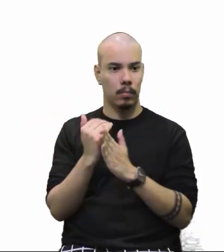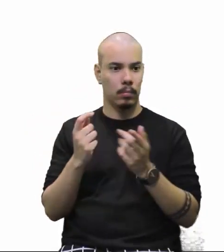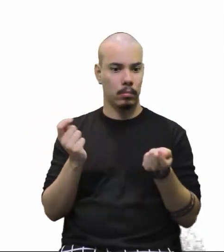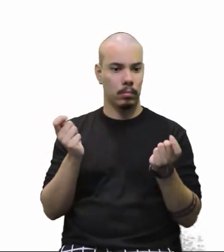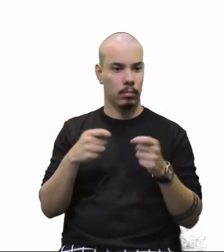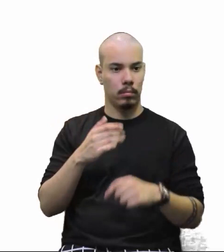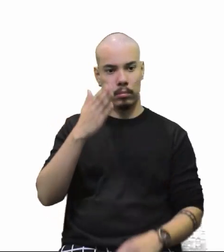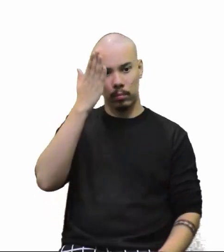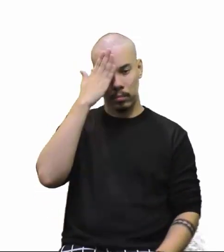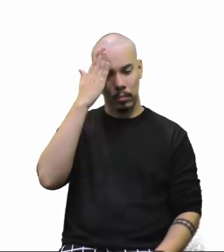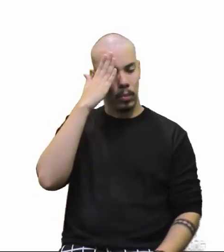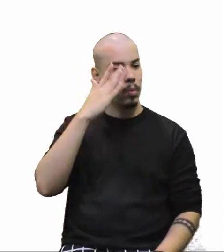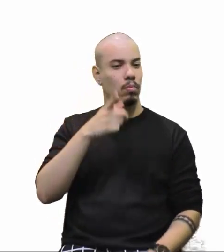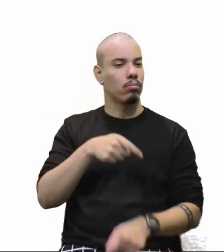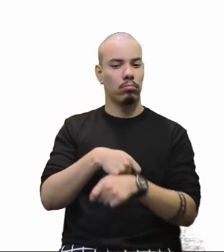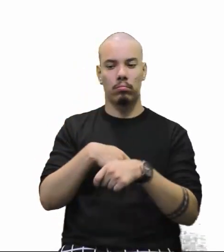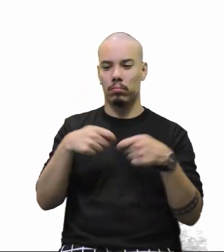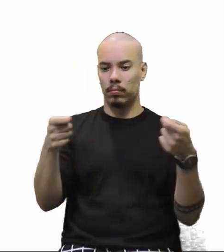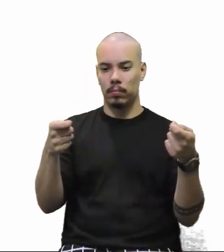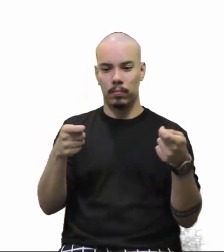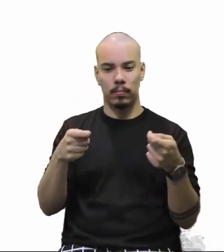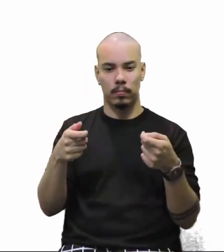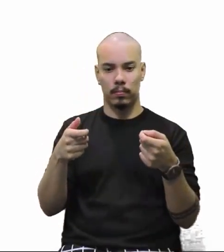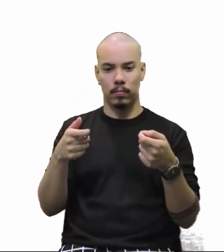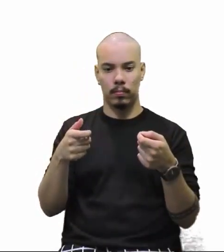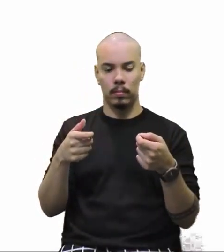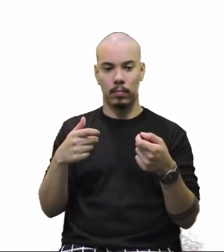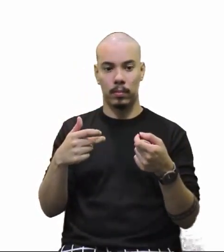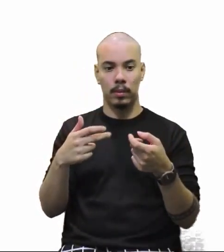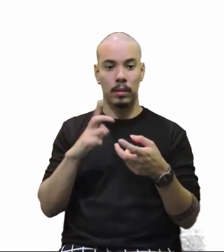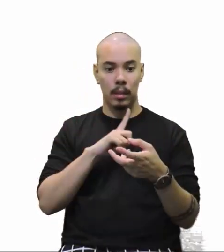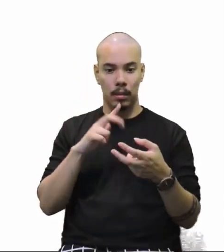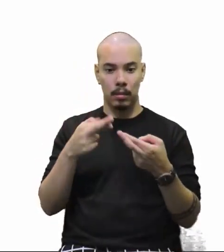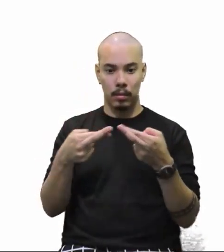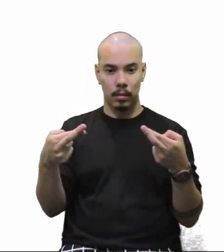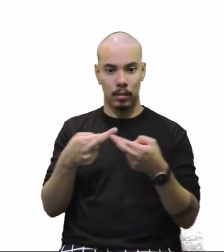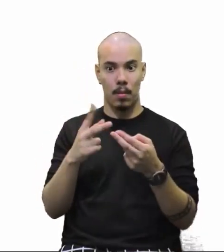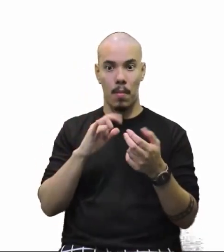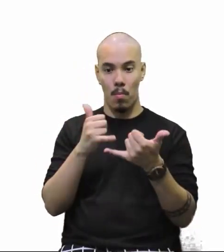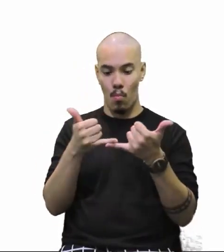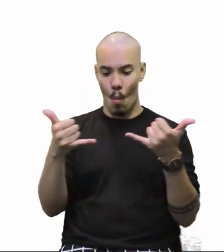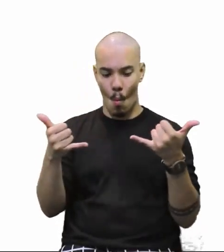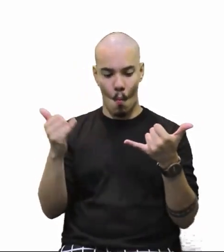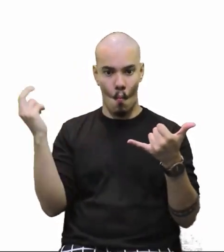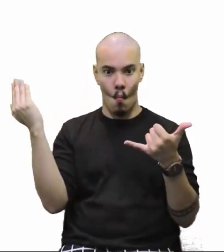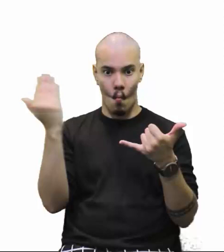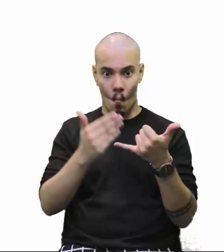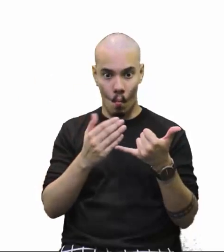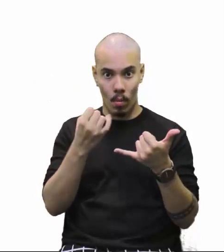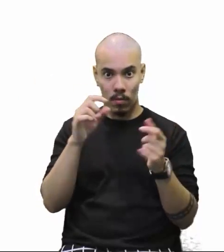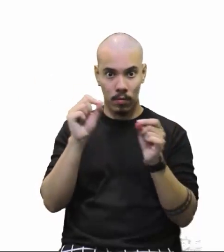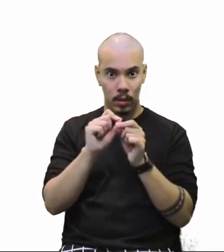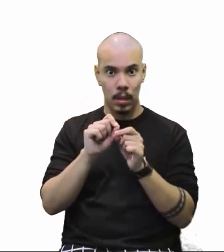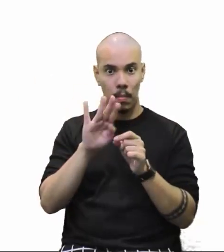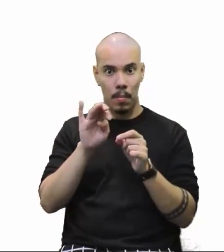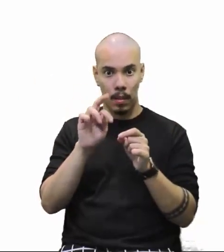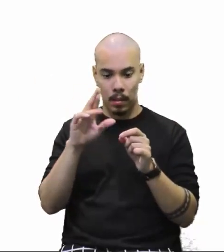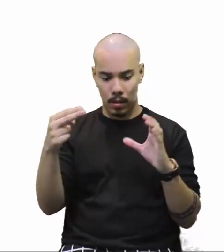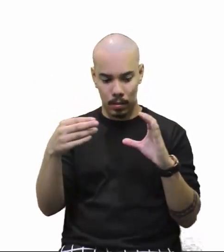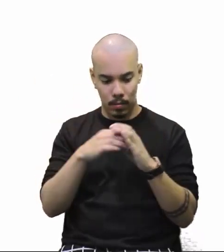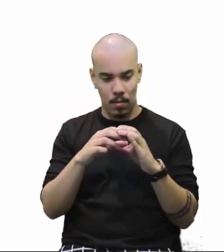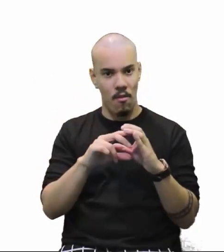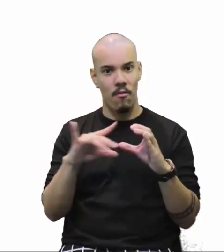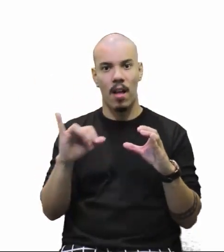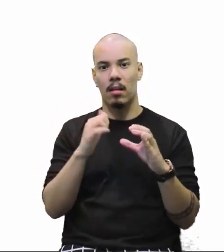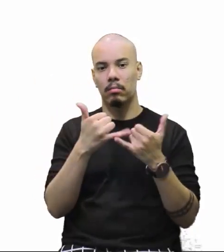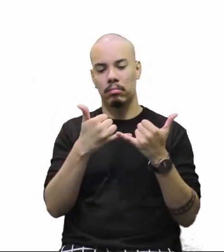circuito. Não tem praticamente nenhuma resistência, tem do fio, né? Mas passa direto. E se fizer isso numa bateria, com certeza o fio vai esquentar